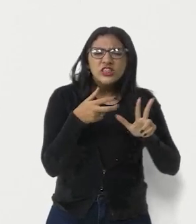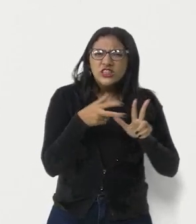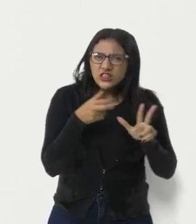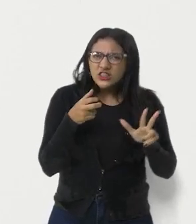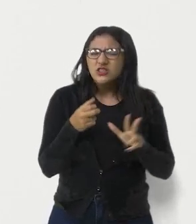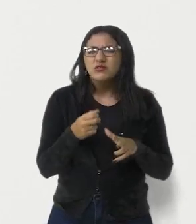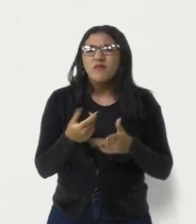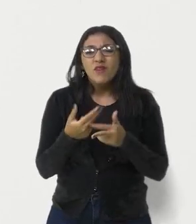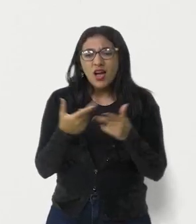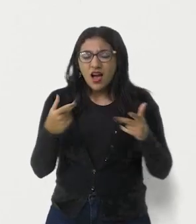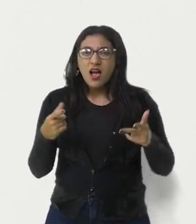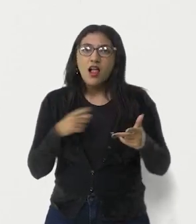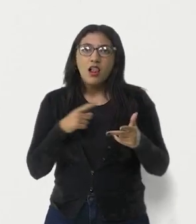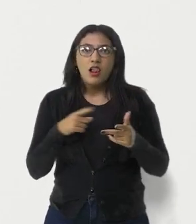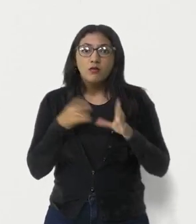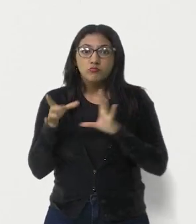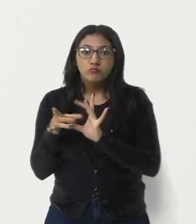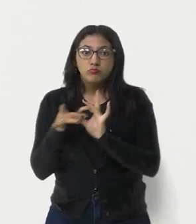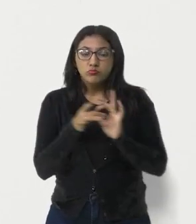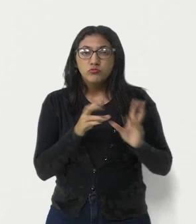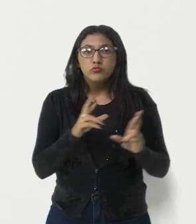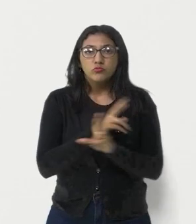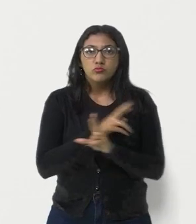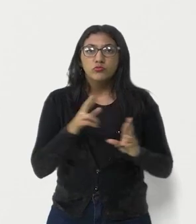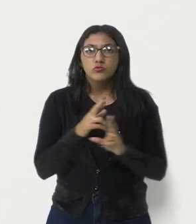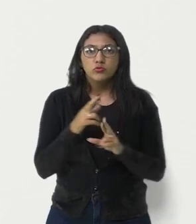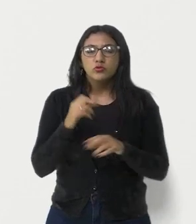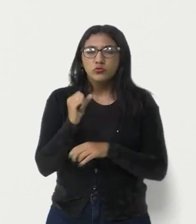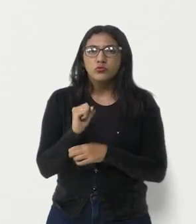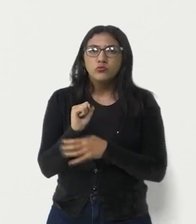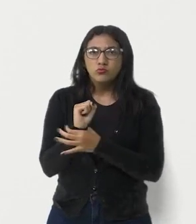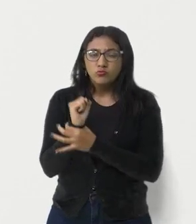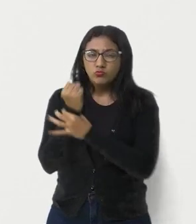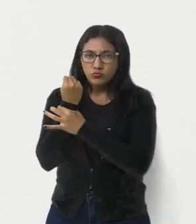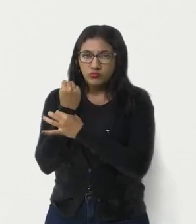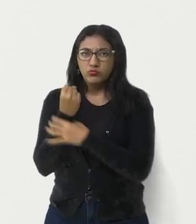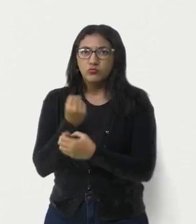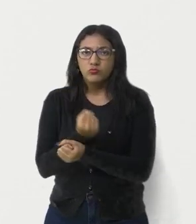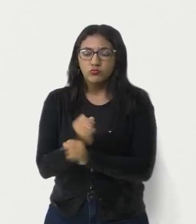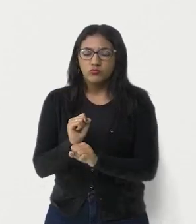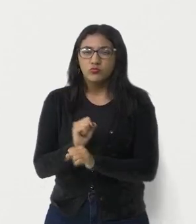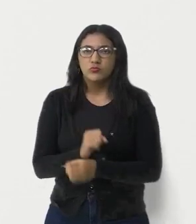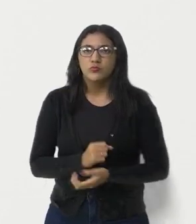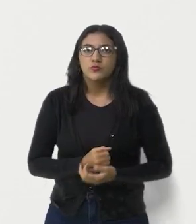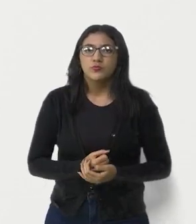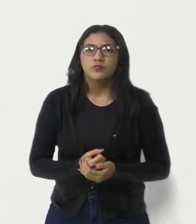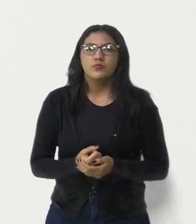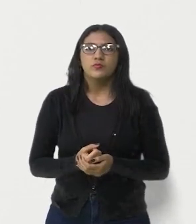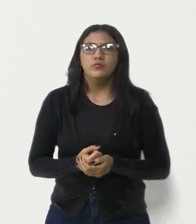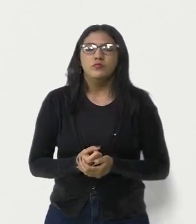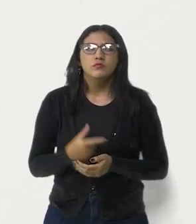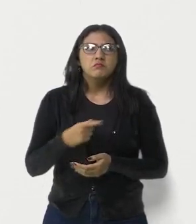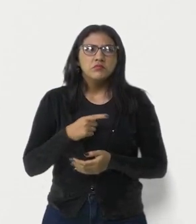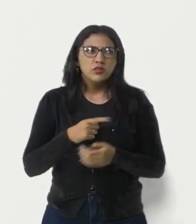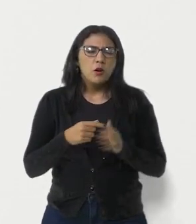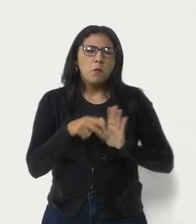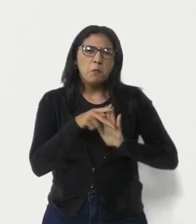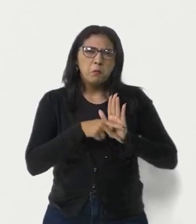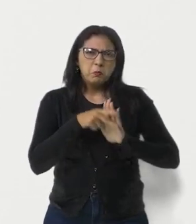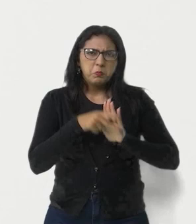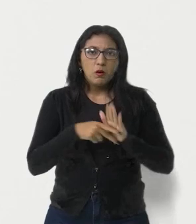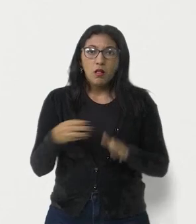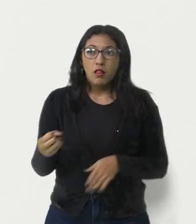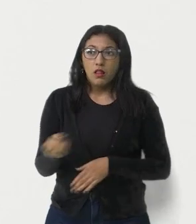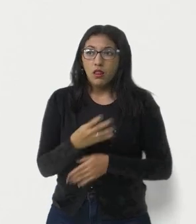período para poder resistir a esse regime da escravidão que existia. Segundo o projeto Nova Cartografia